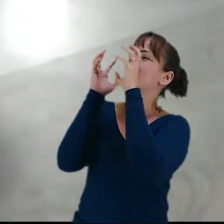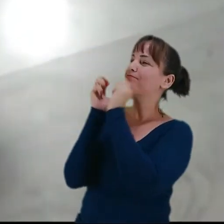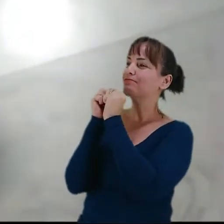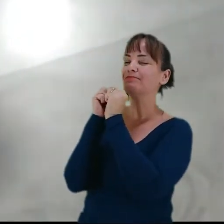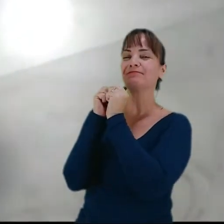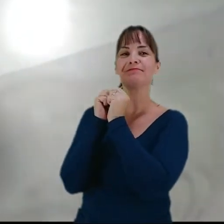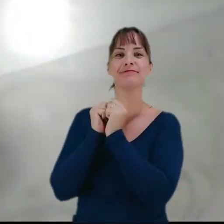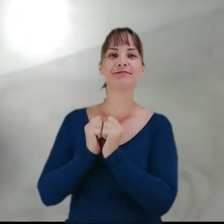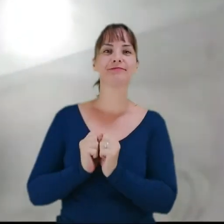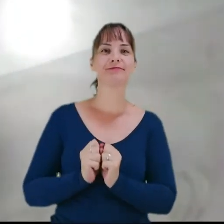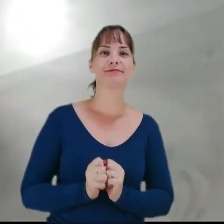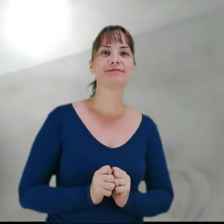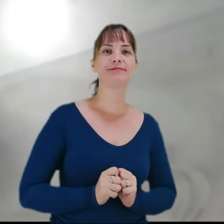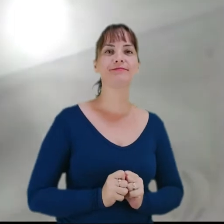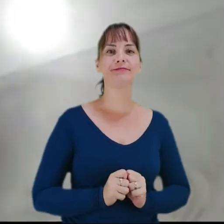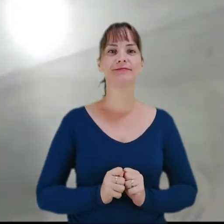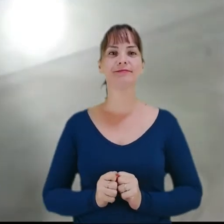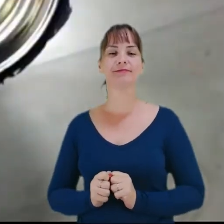maracujá.